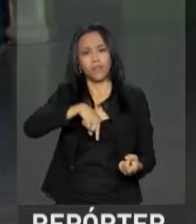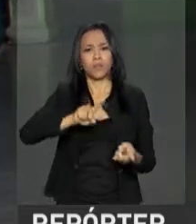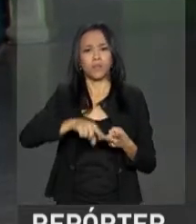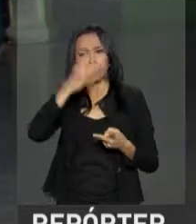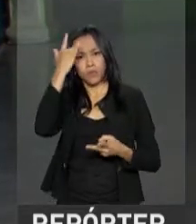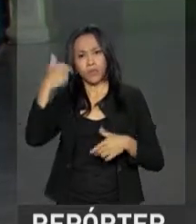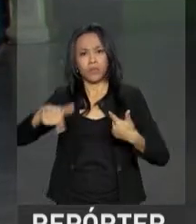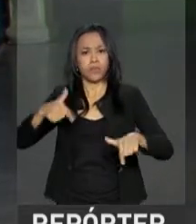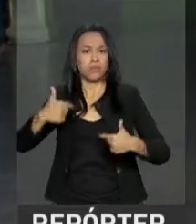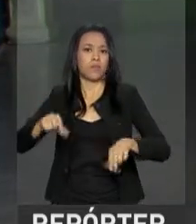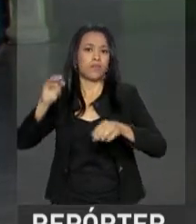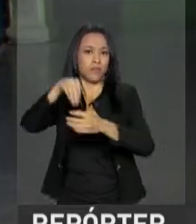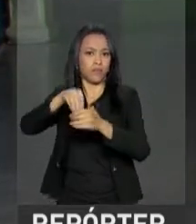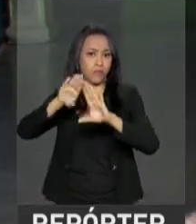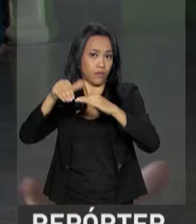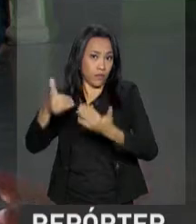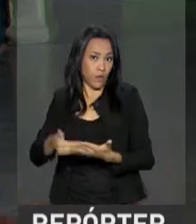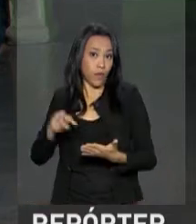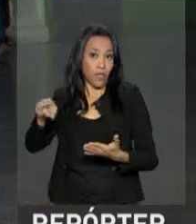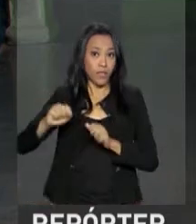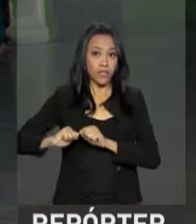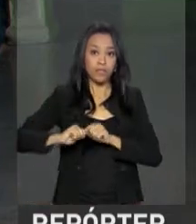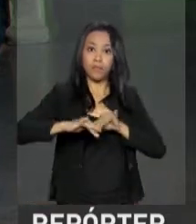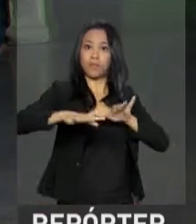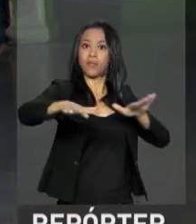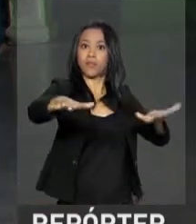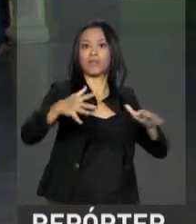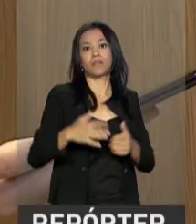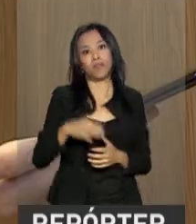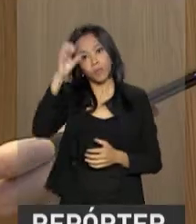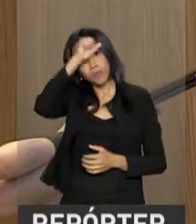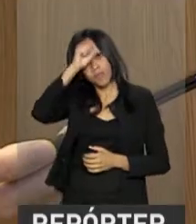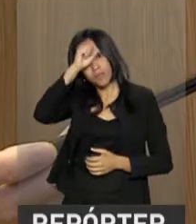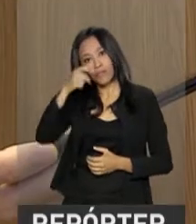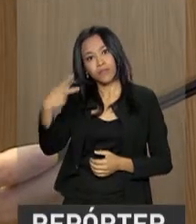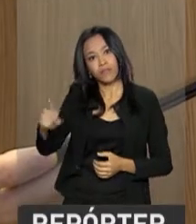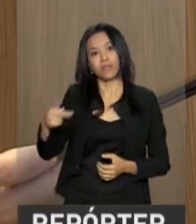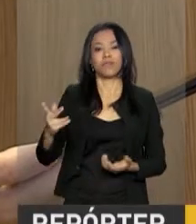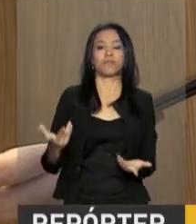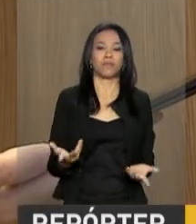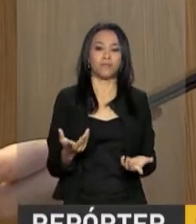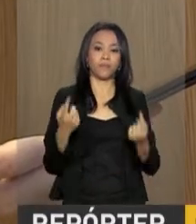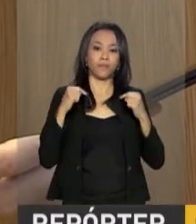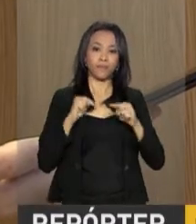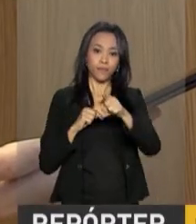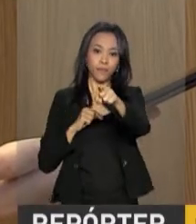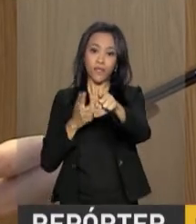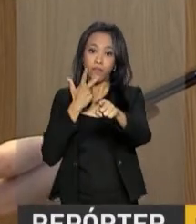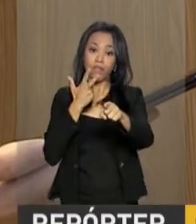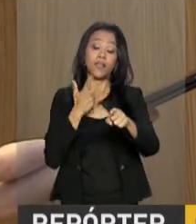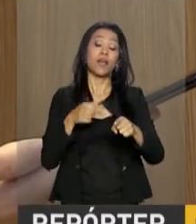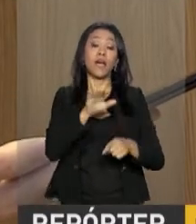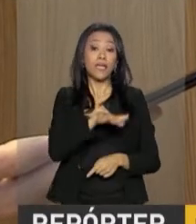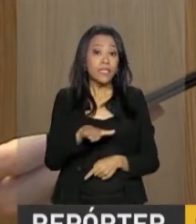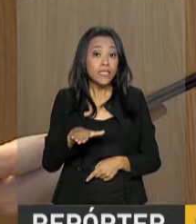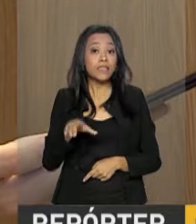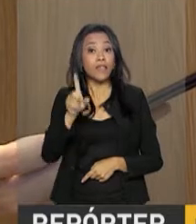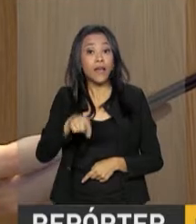funcionários na escola eles expandem o programa para toda a escola criou se um mensageiro família